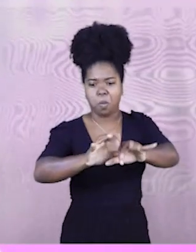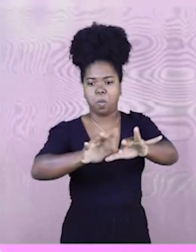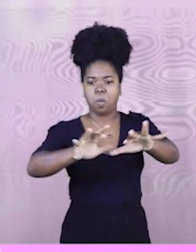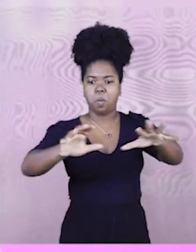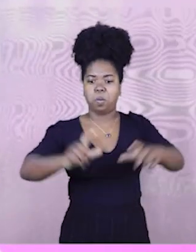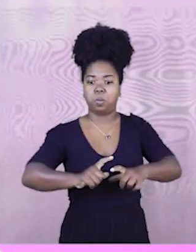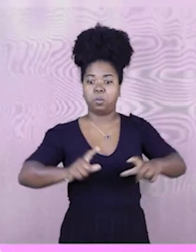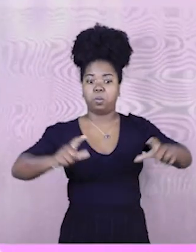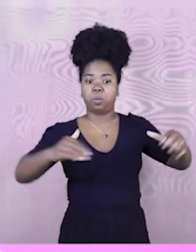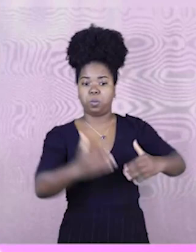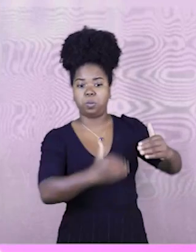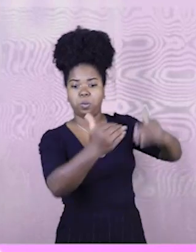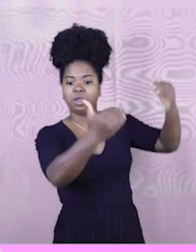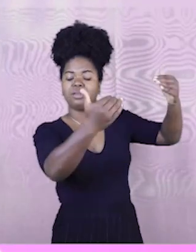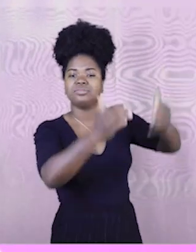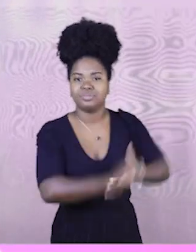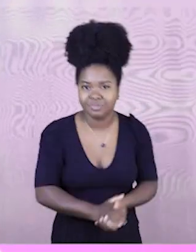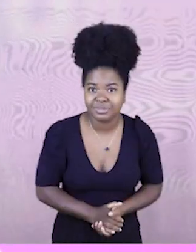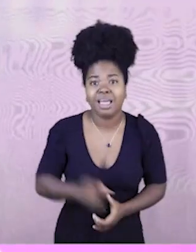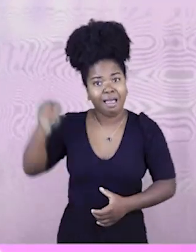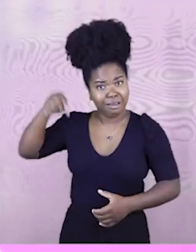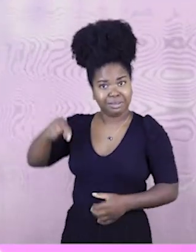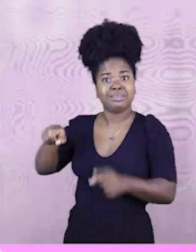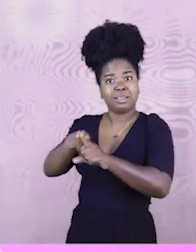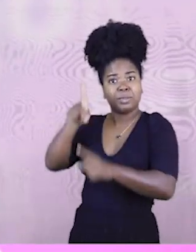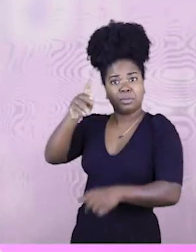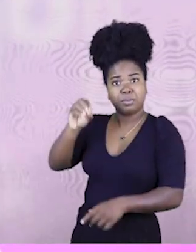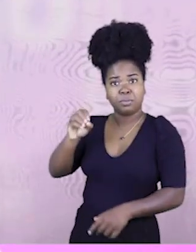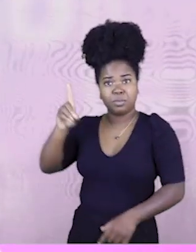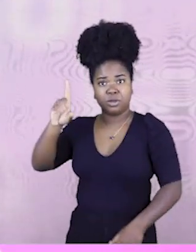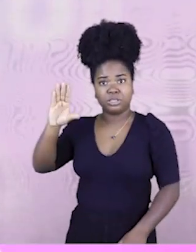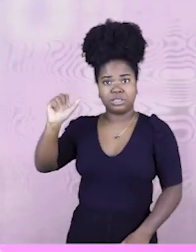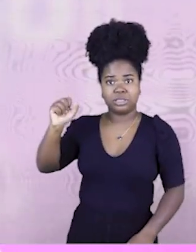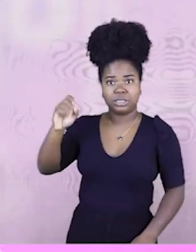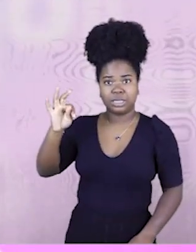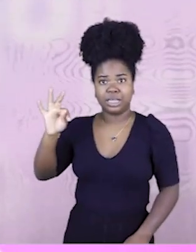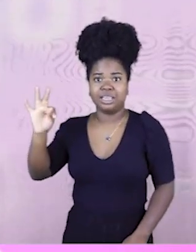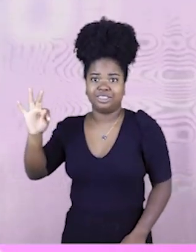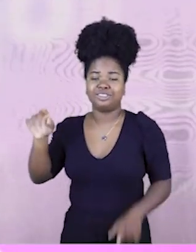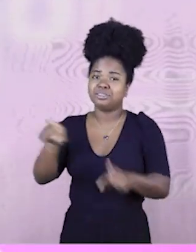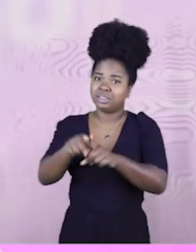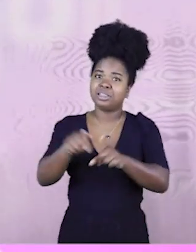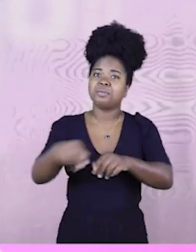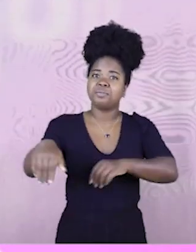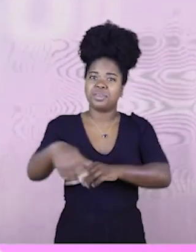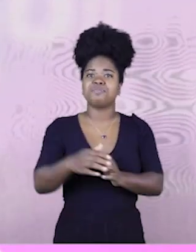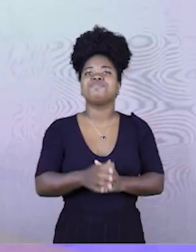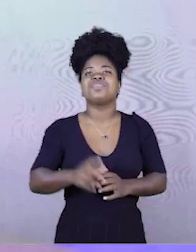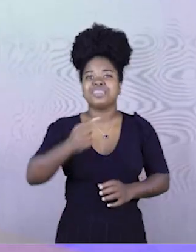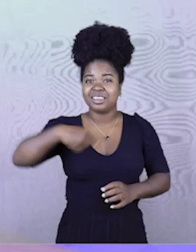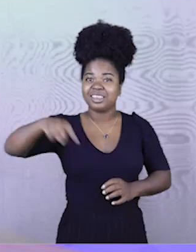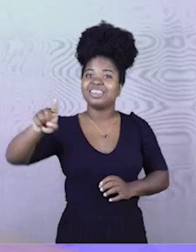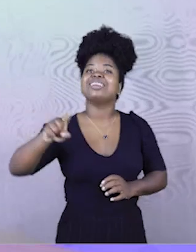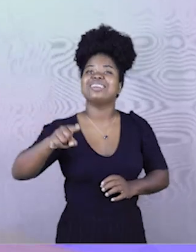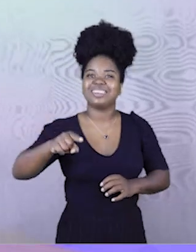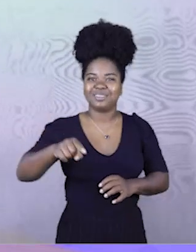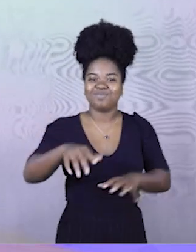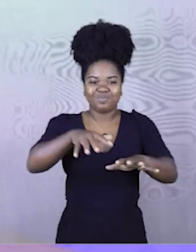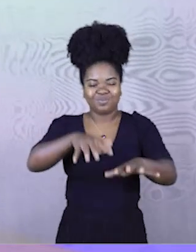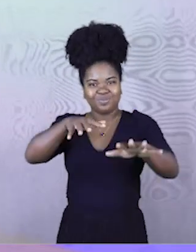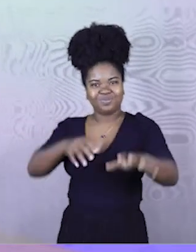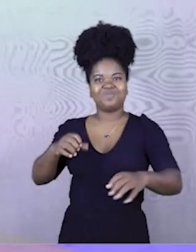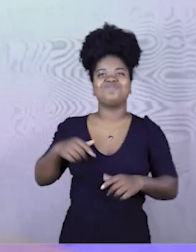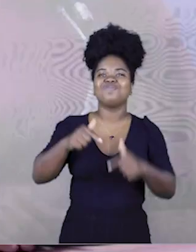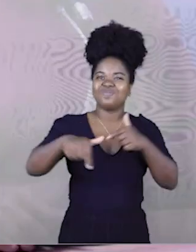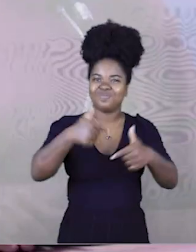que já viemos fazendo de muito tempo, aqui mesmo, no podcast ou até mesmo nas ruas. Pessoal, foi um prazer ter